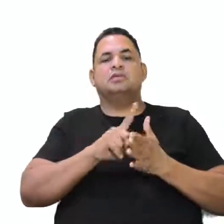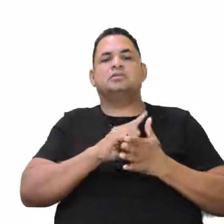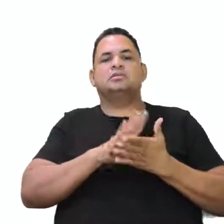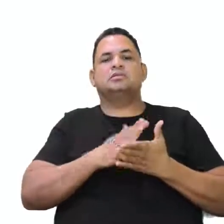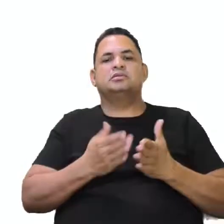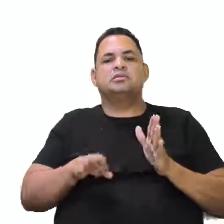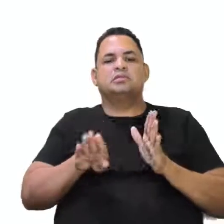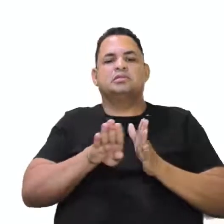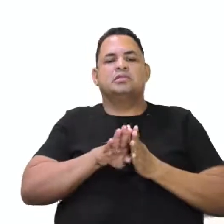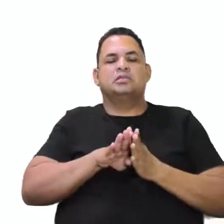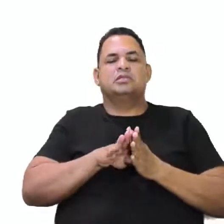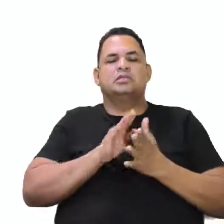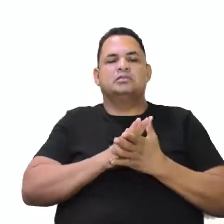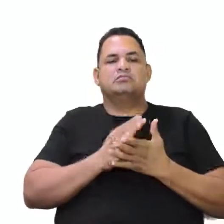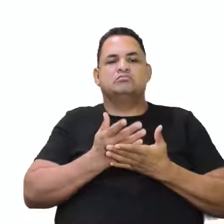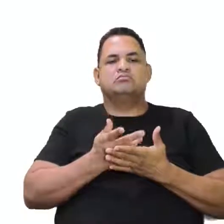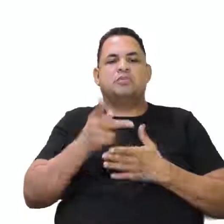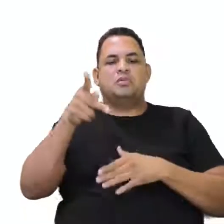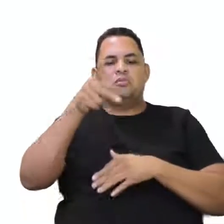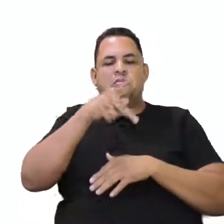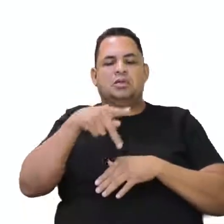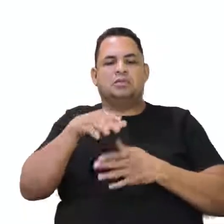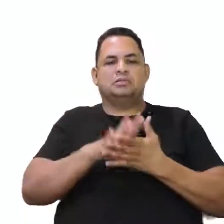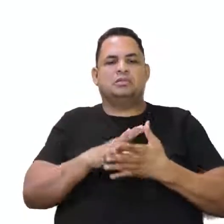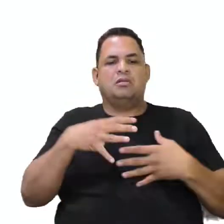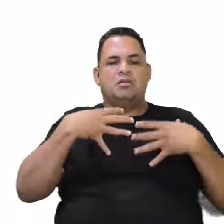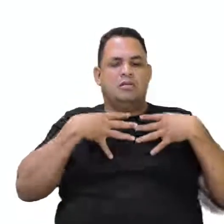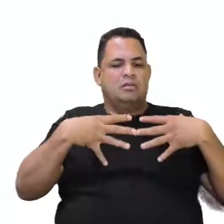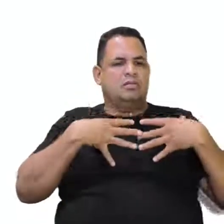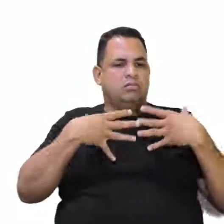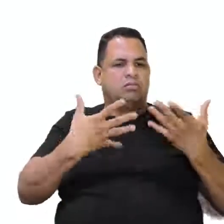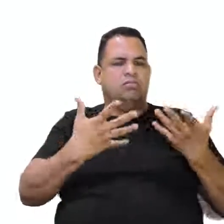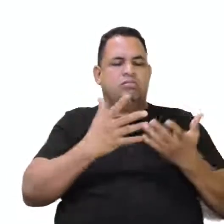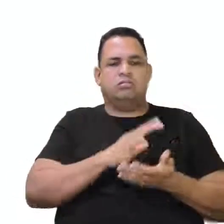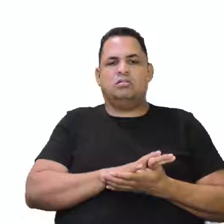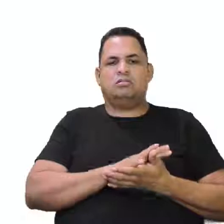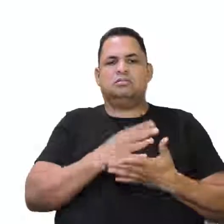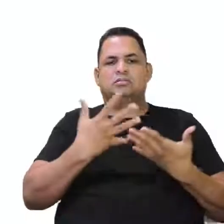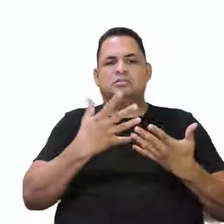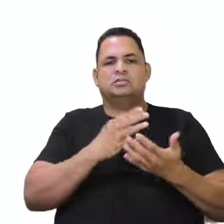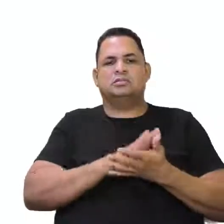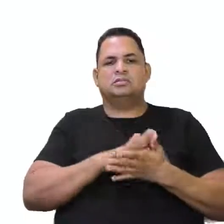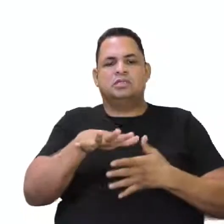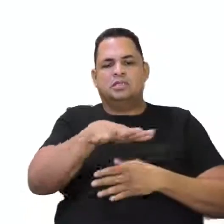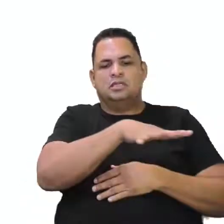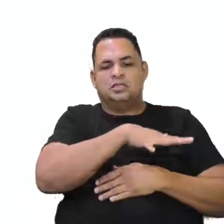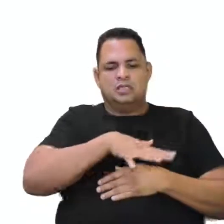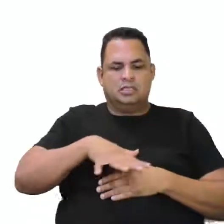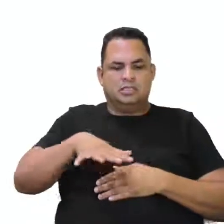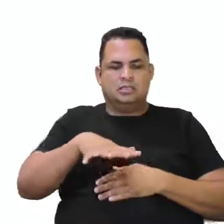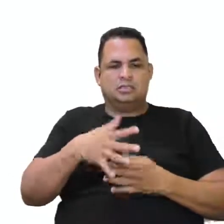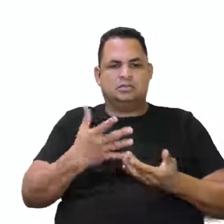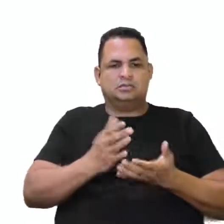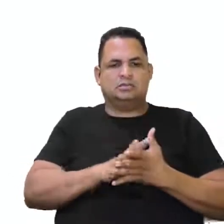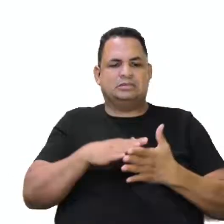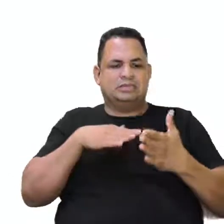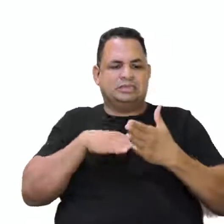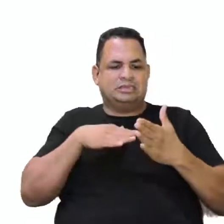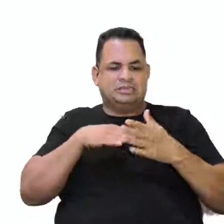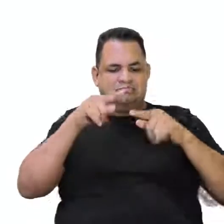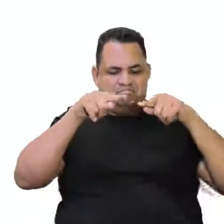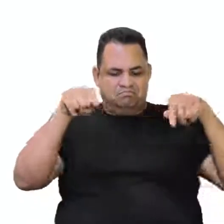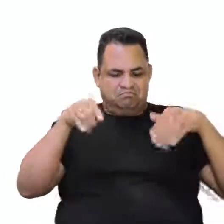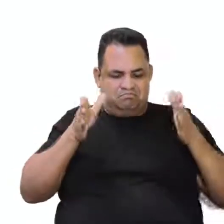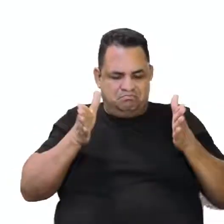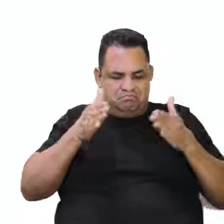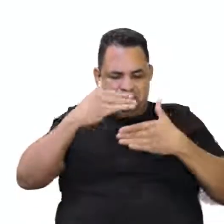de chegar ao local de destino. Claro, calor demais, está acostumado com um espaço e agora está reduzido ali